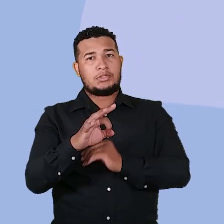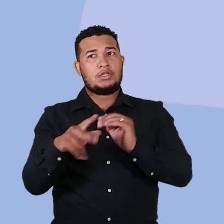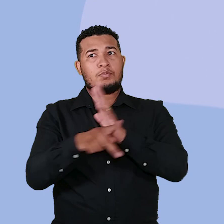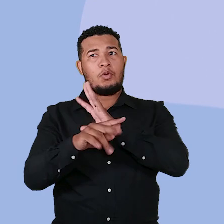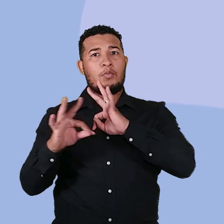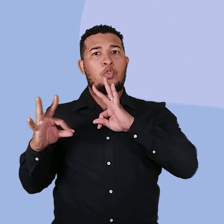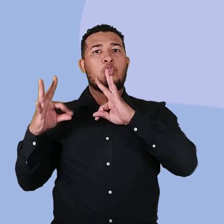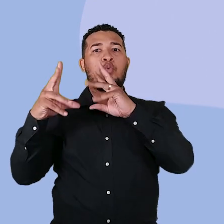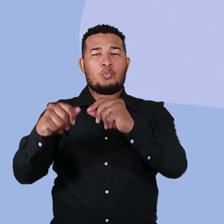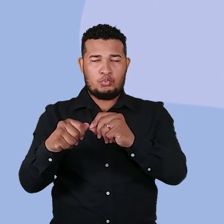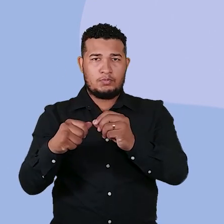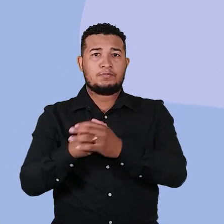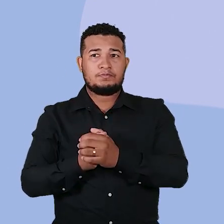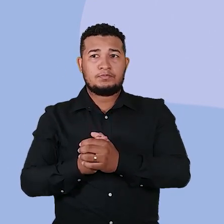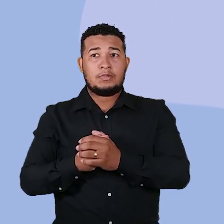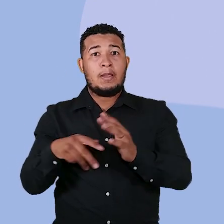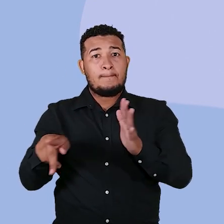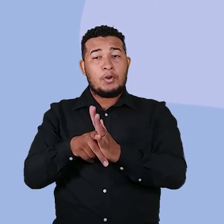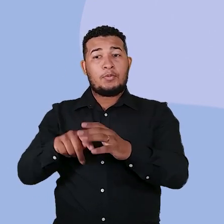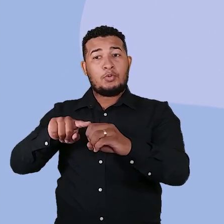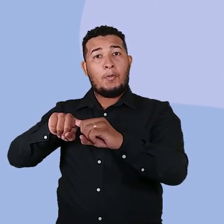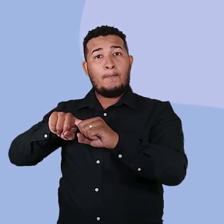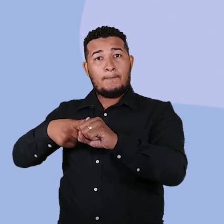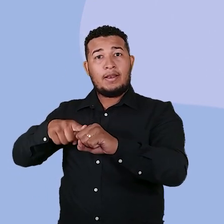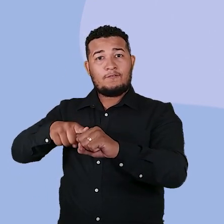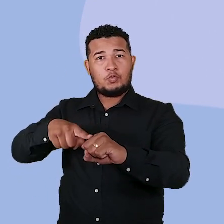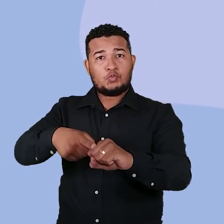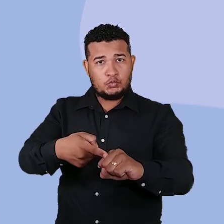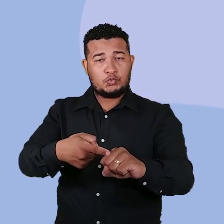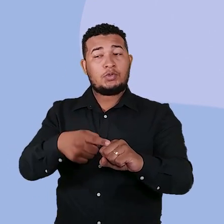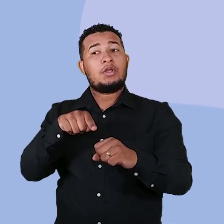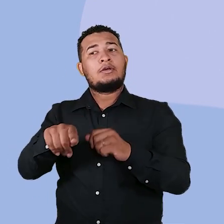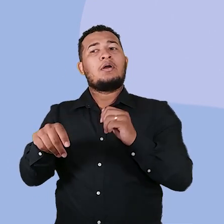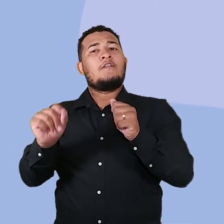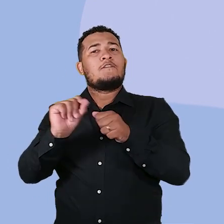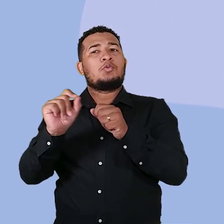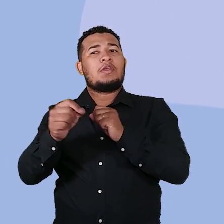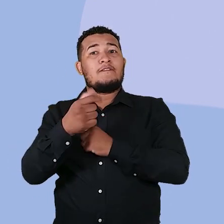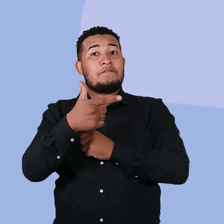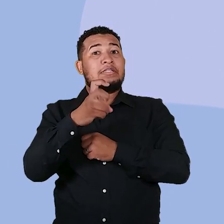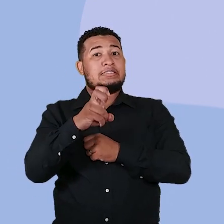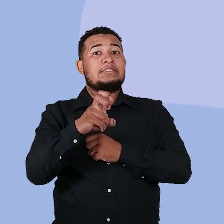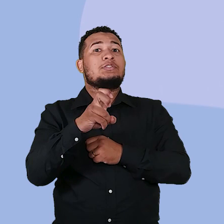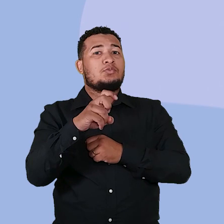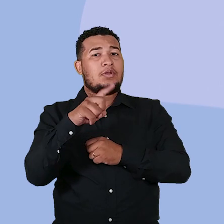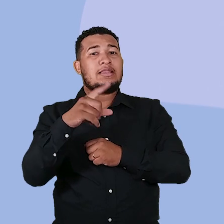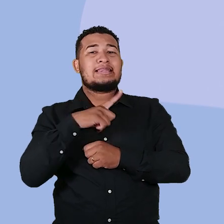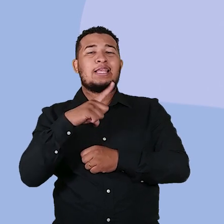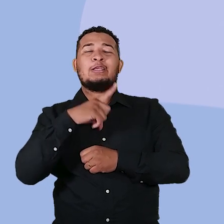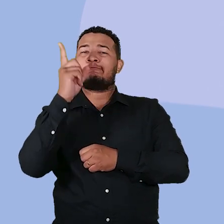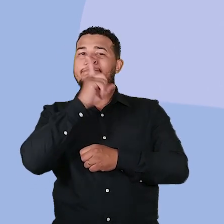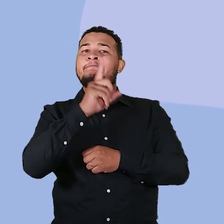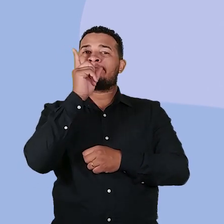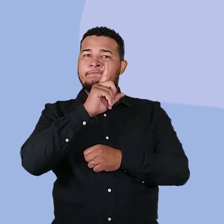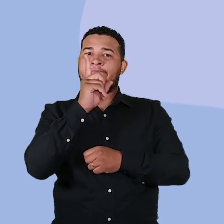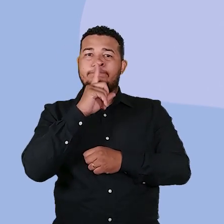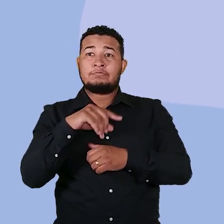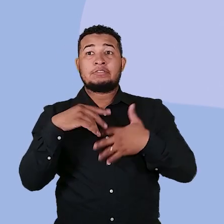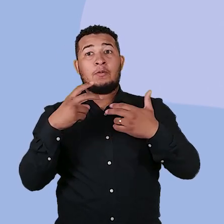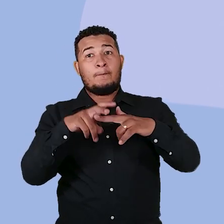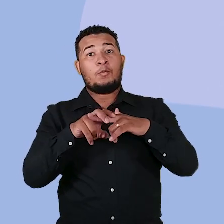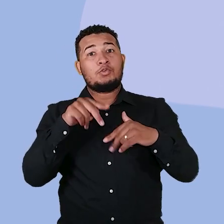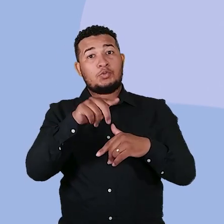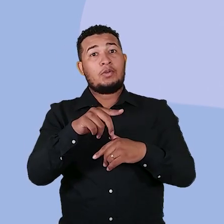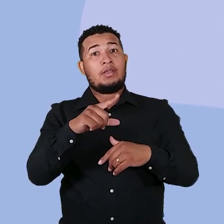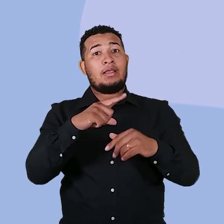cento do total de parafuso produzido pela fábrica dos parafusos produzidos por essa máquina 25 em rio eram